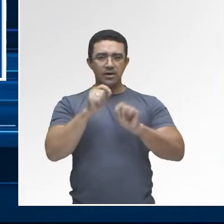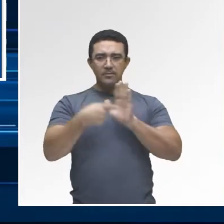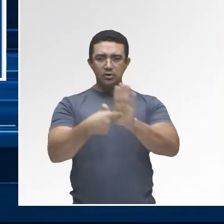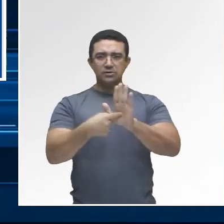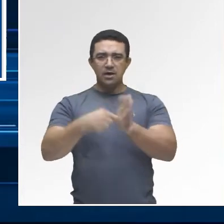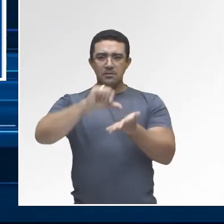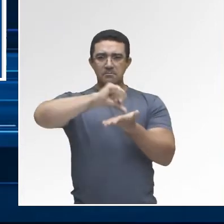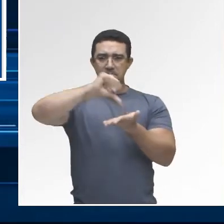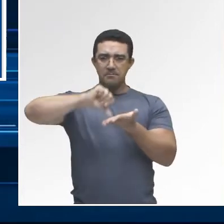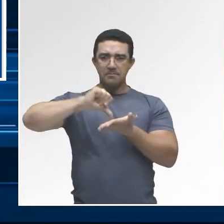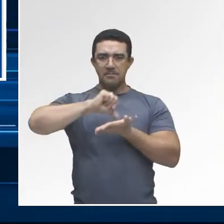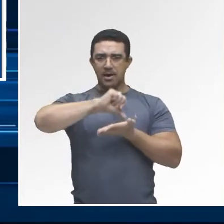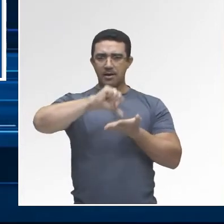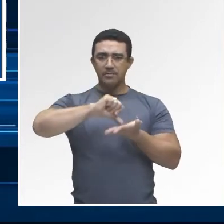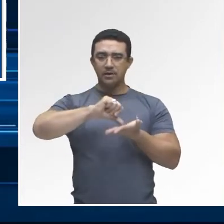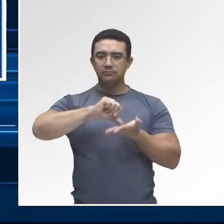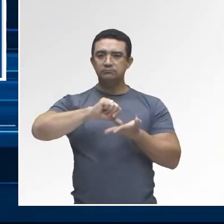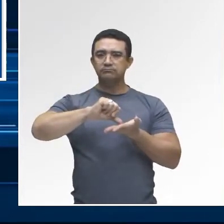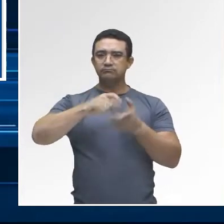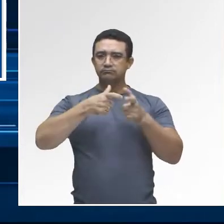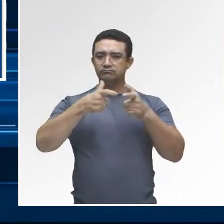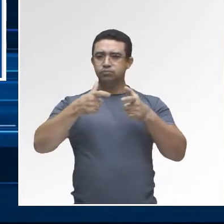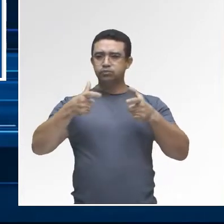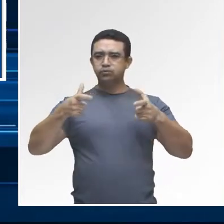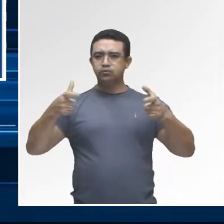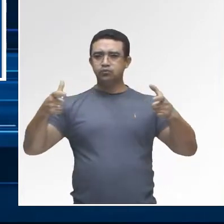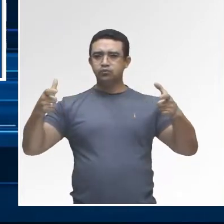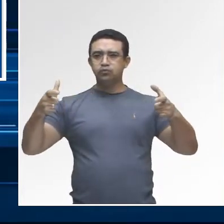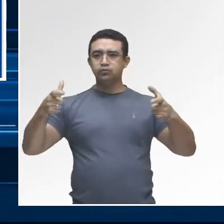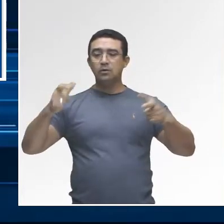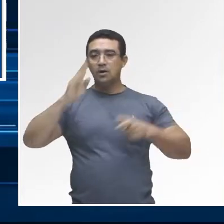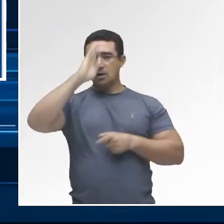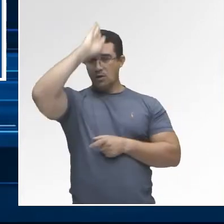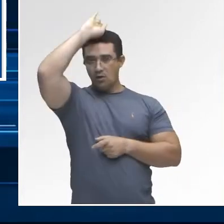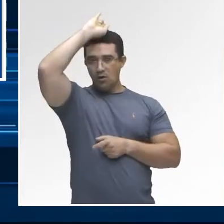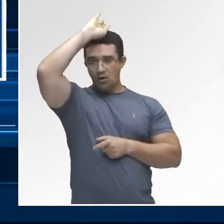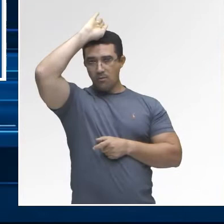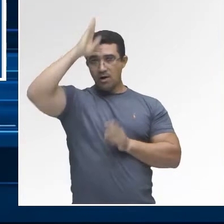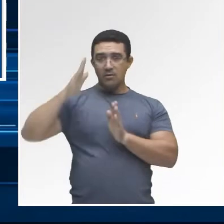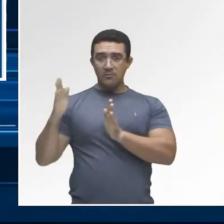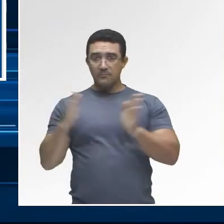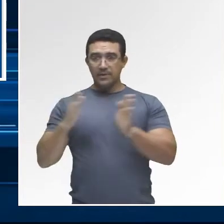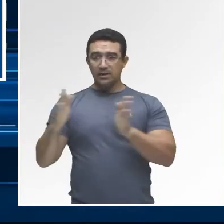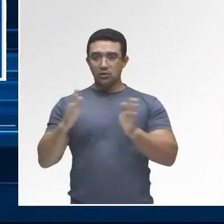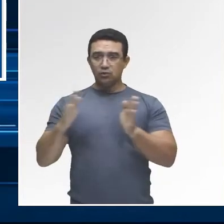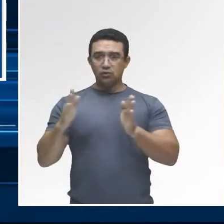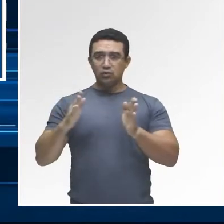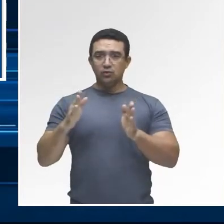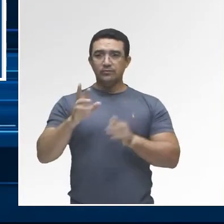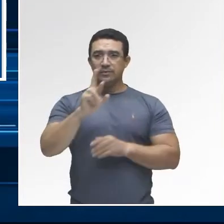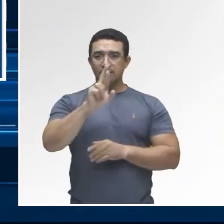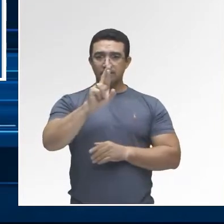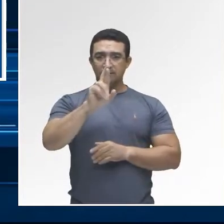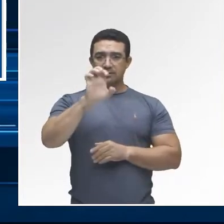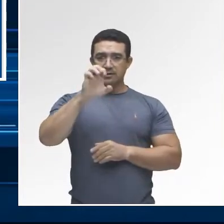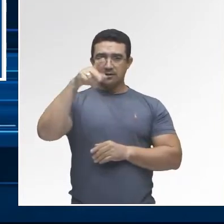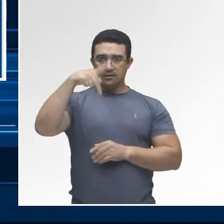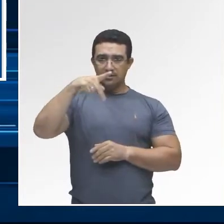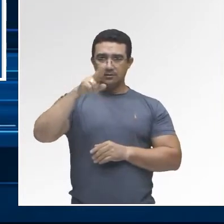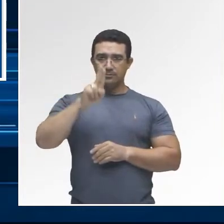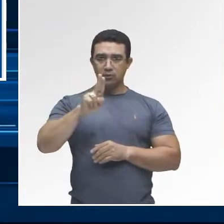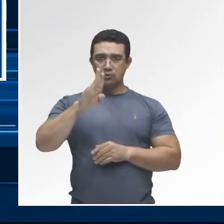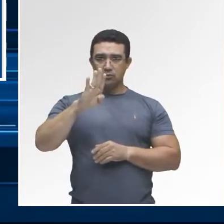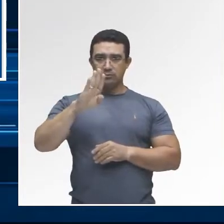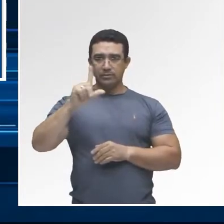gente a expansão de Roma durante a República. Notem que o mapa ele tem 3 cores, né? Ele tem